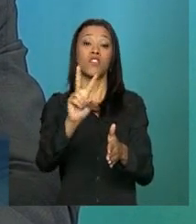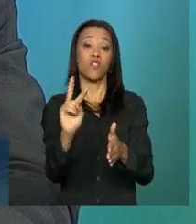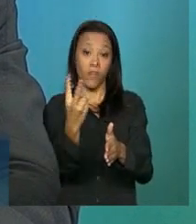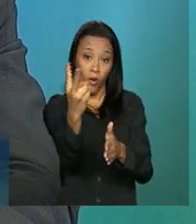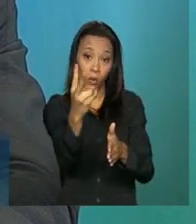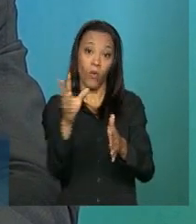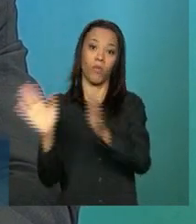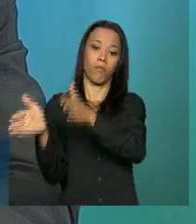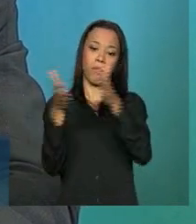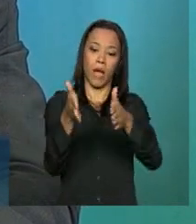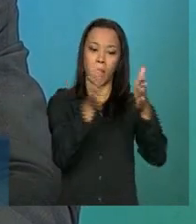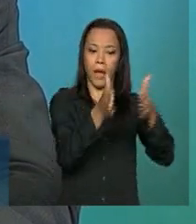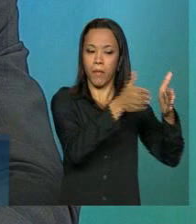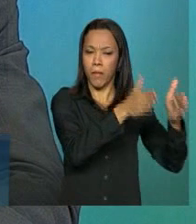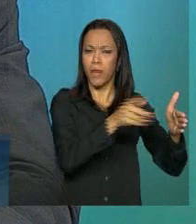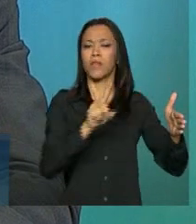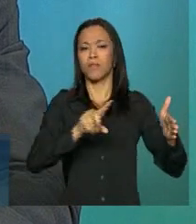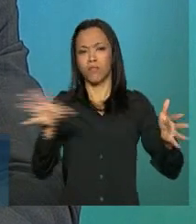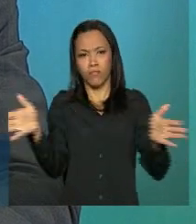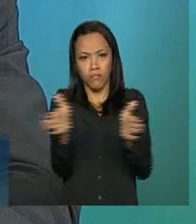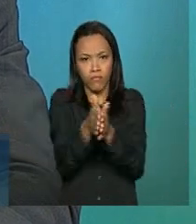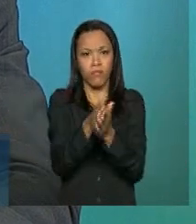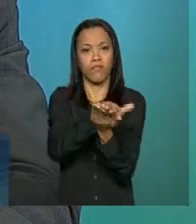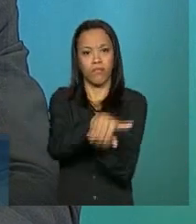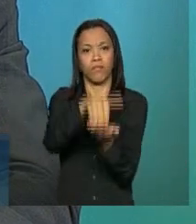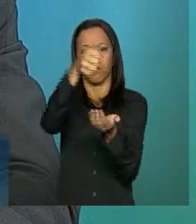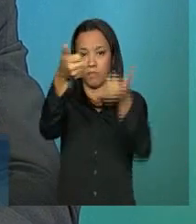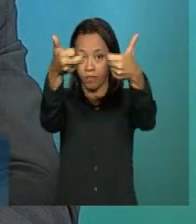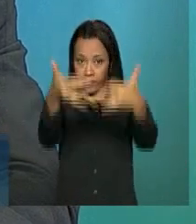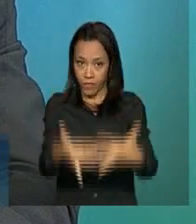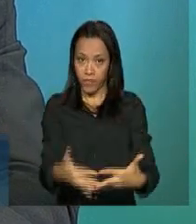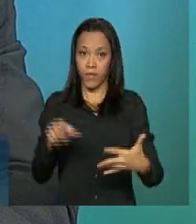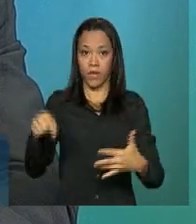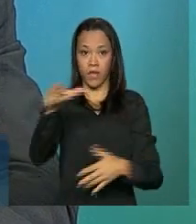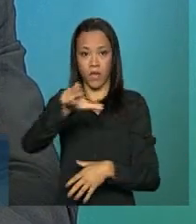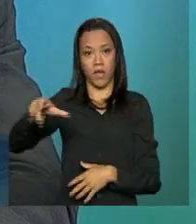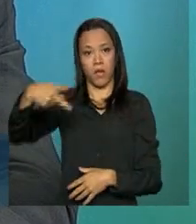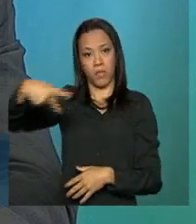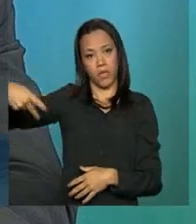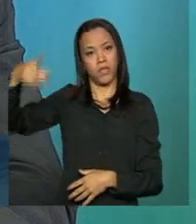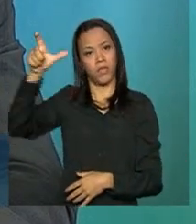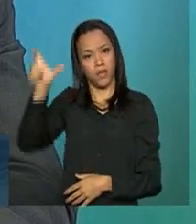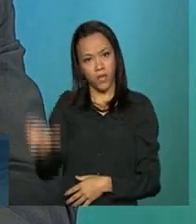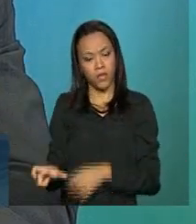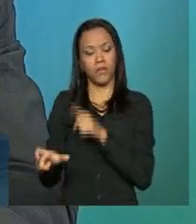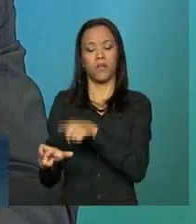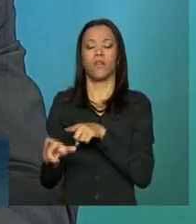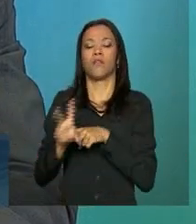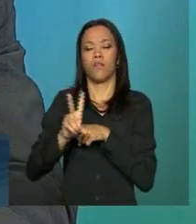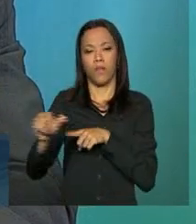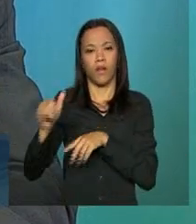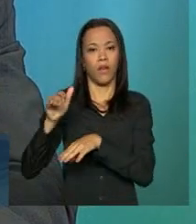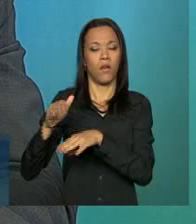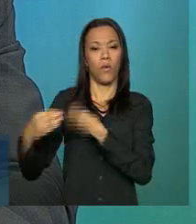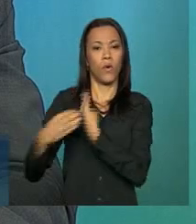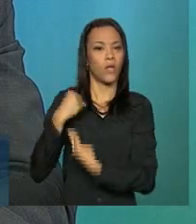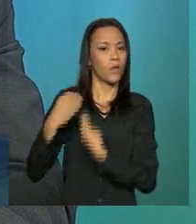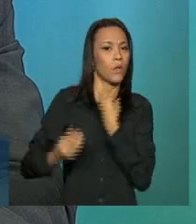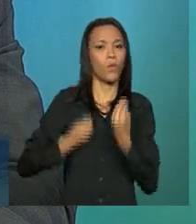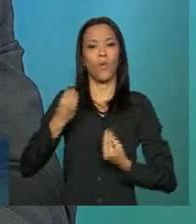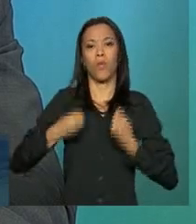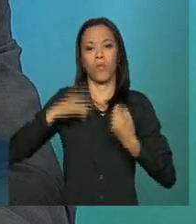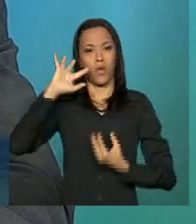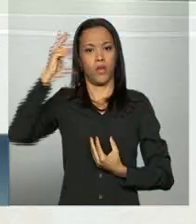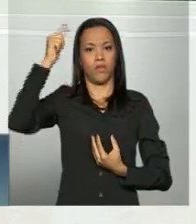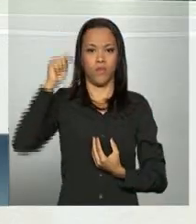Então, é exatamente dentro desse espírito que a presidente nos orientou a tomarmos essa